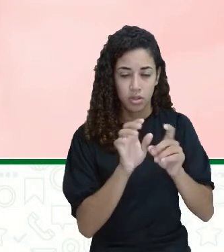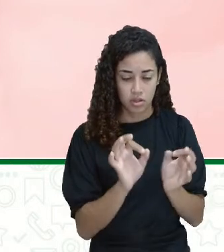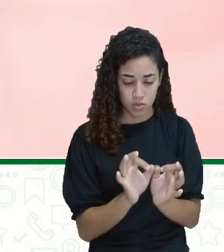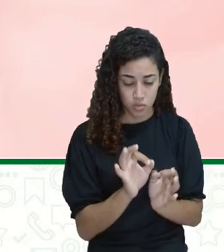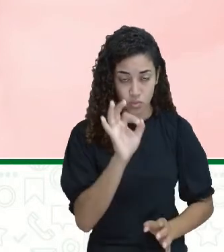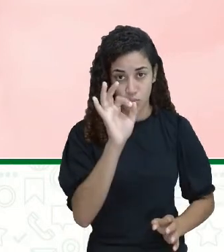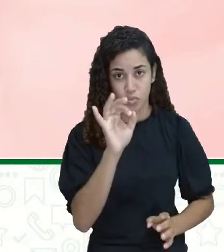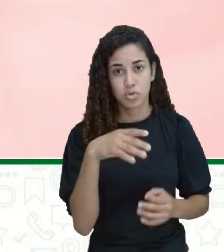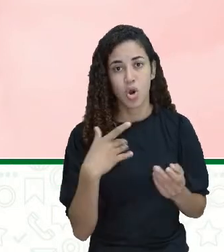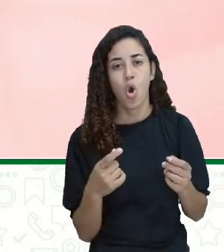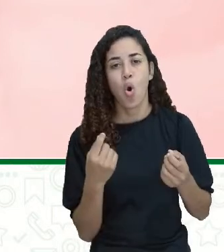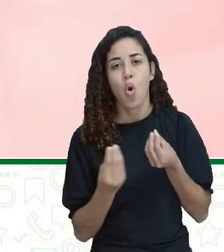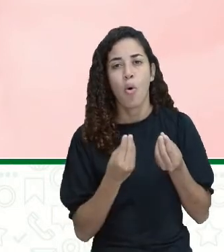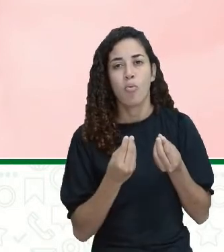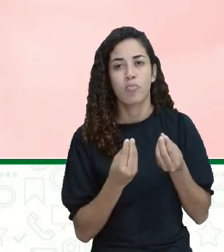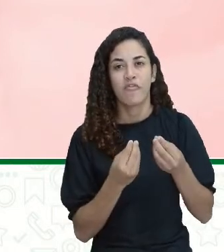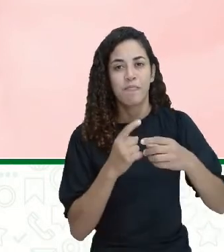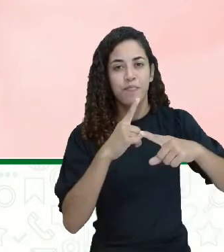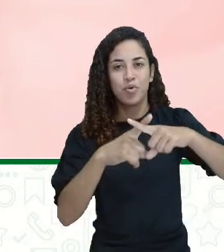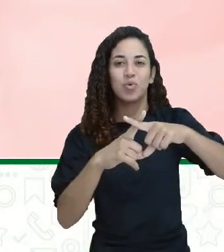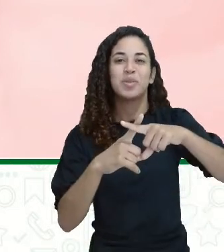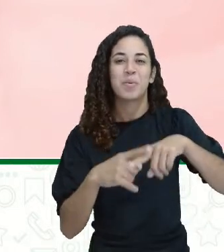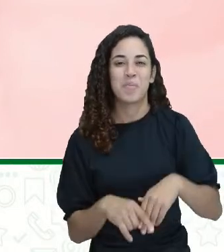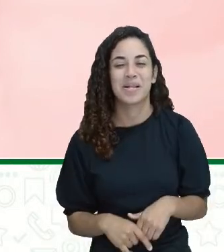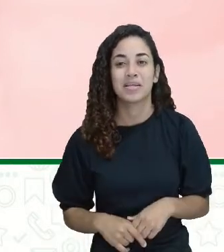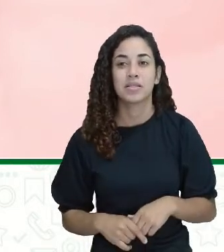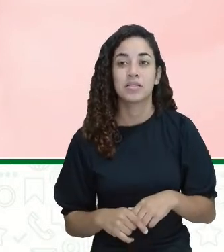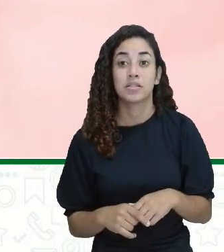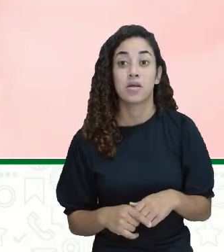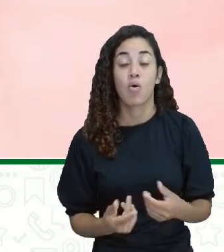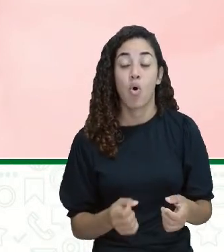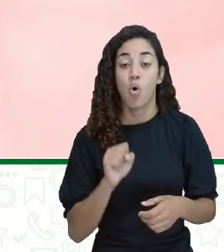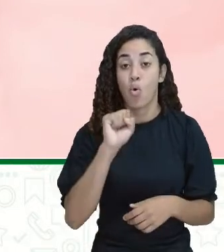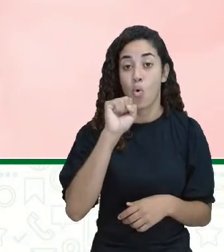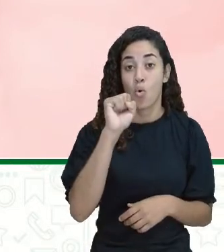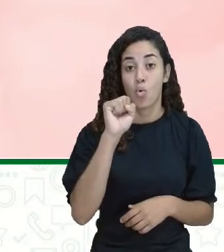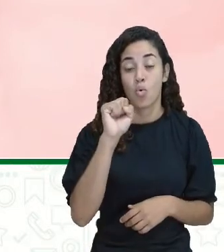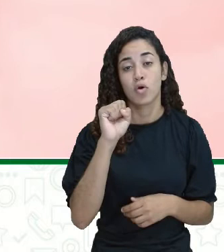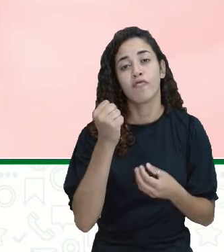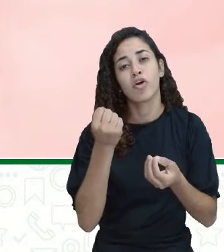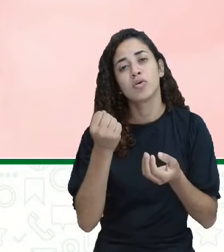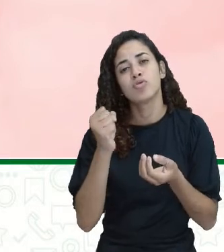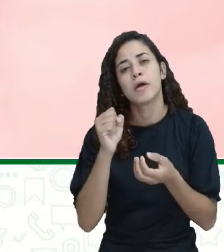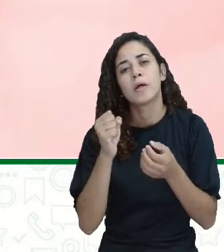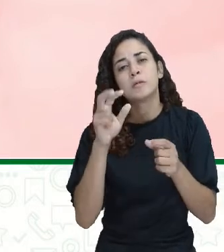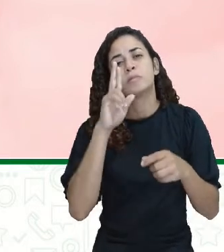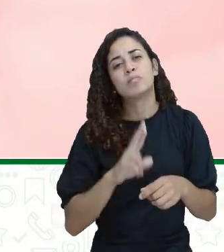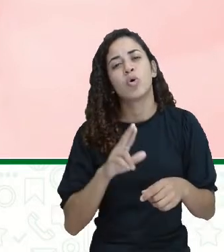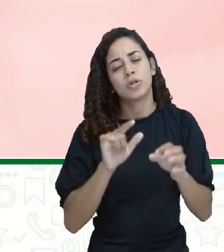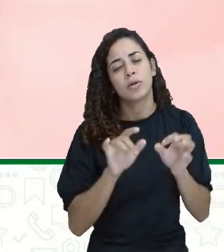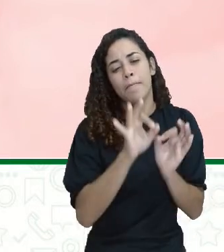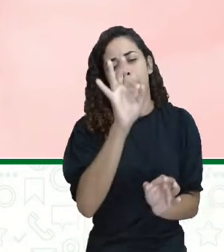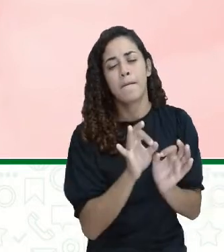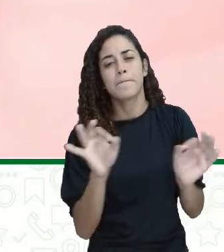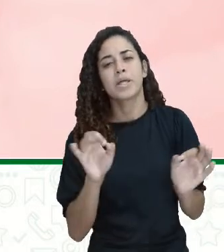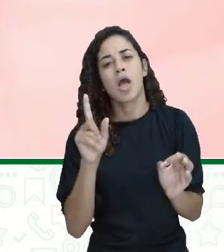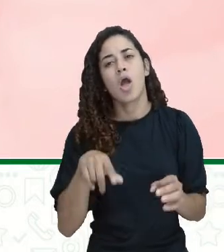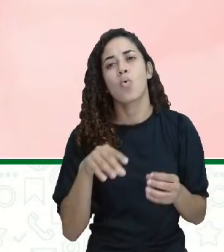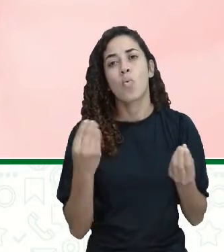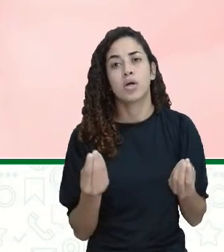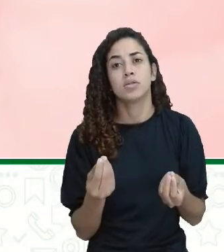faço um vezes o outro. E aí eu vou encontrar que essa medida dela, né? É